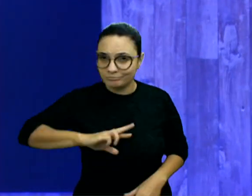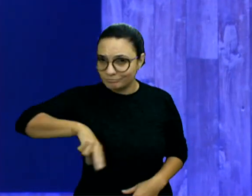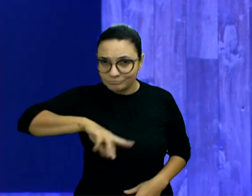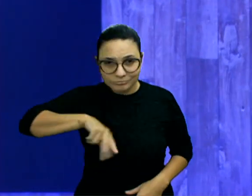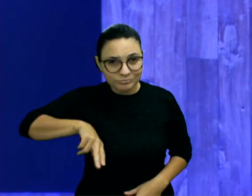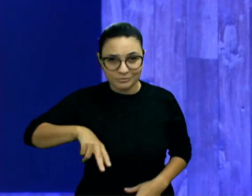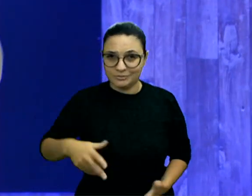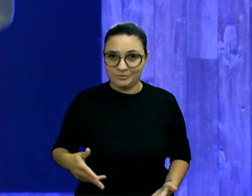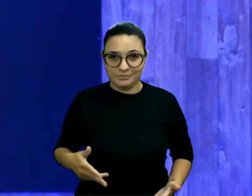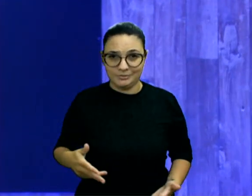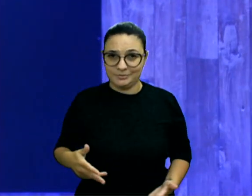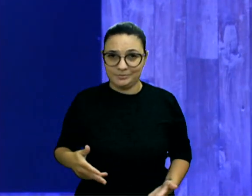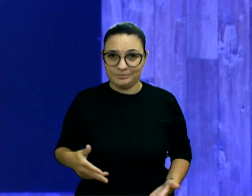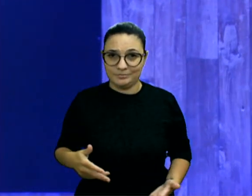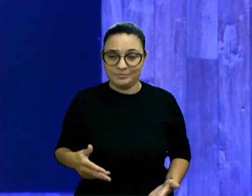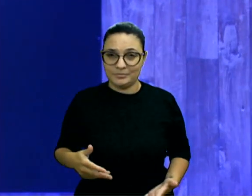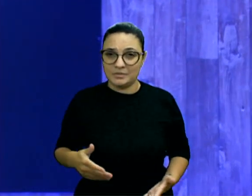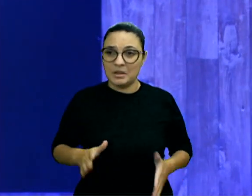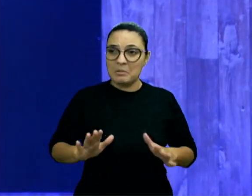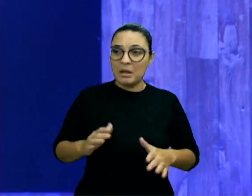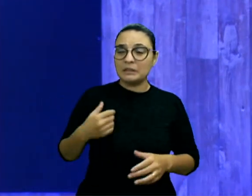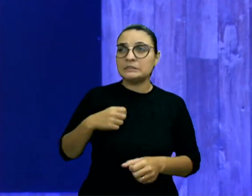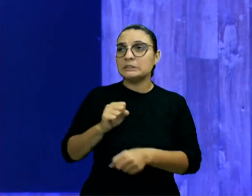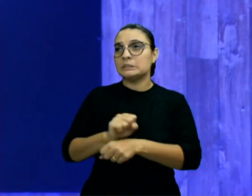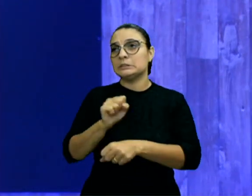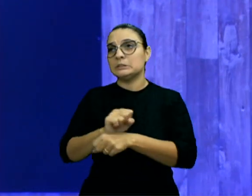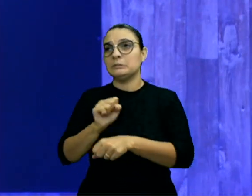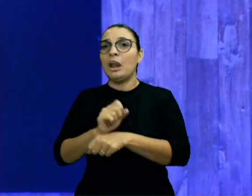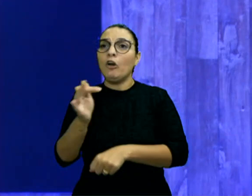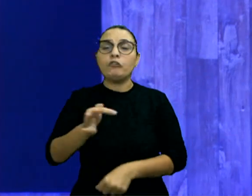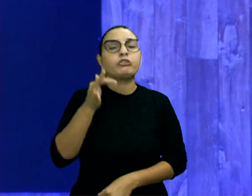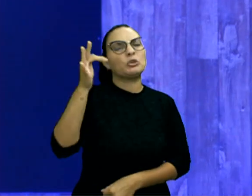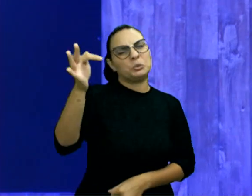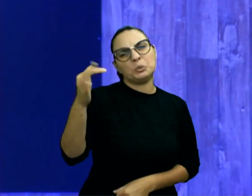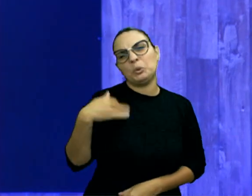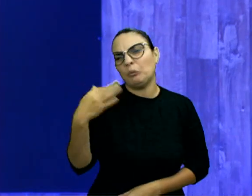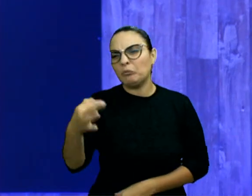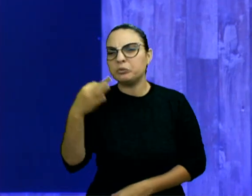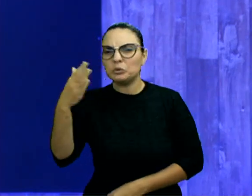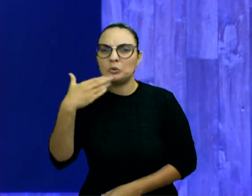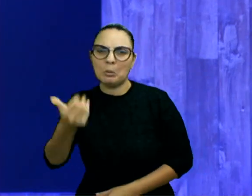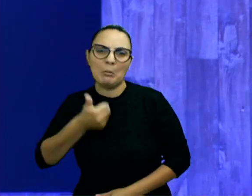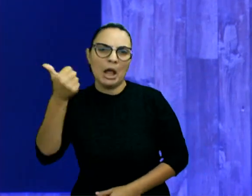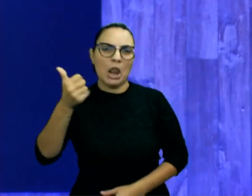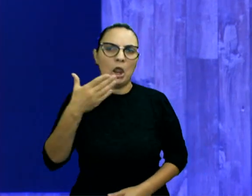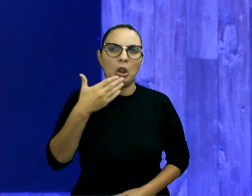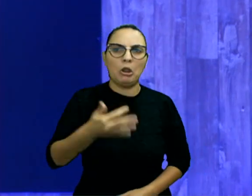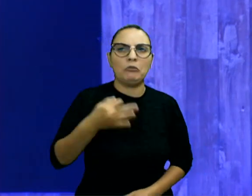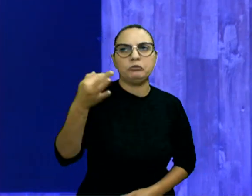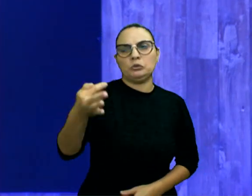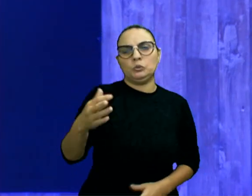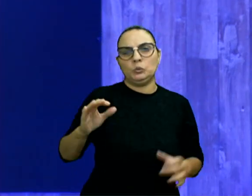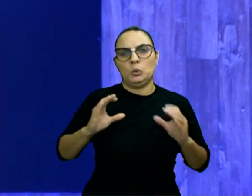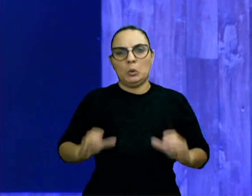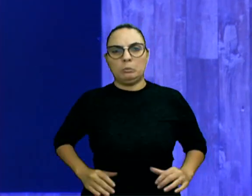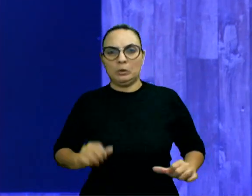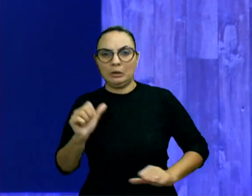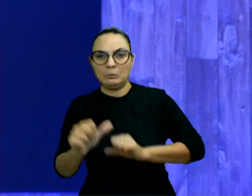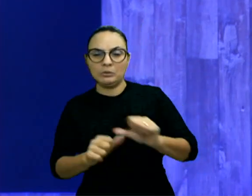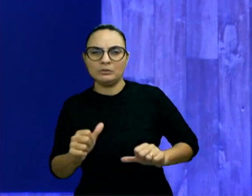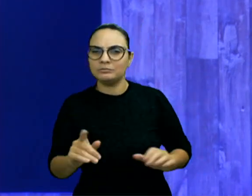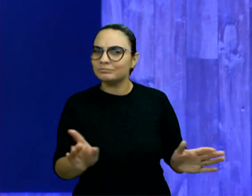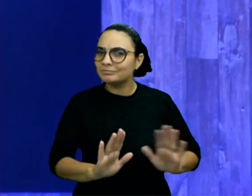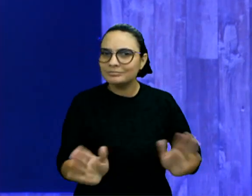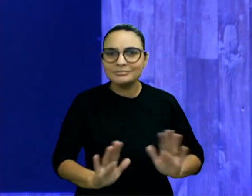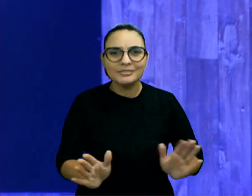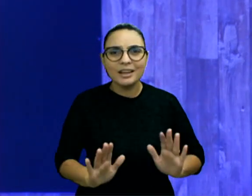Ele não esperou chegar em algum lugar para viver. Ele viveu em retidão aonde ele estava. E eu quero